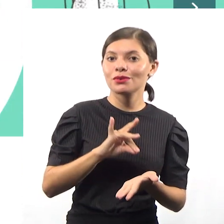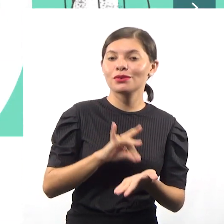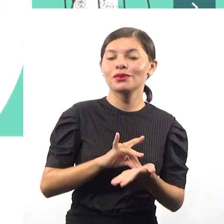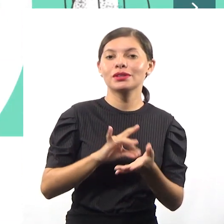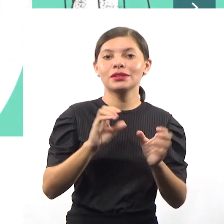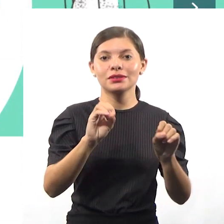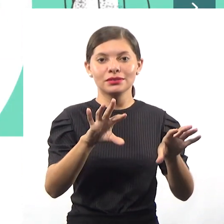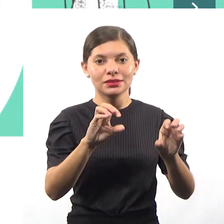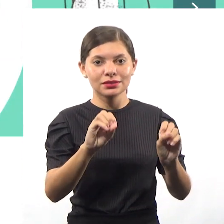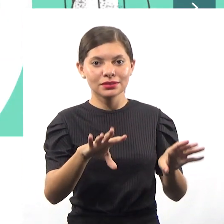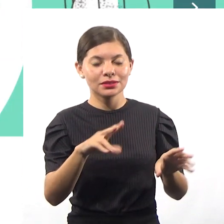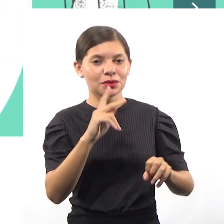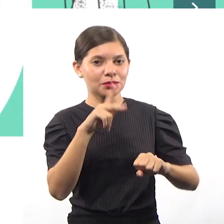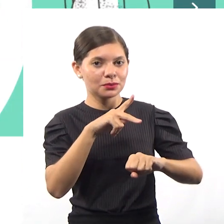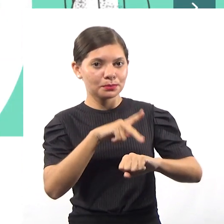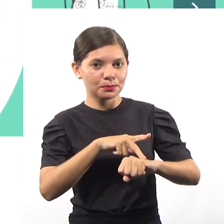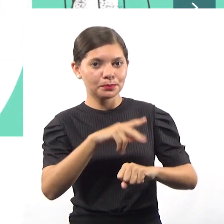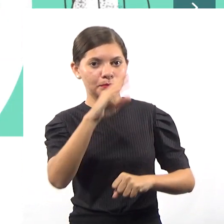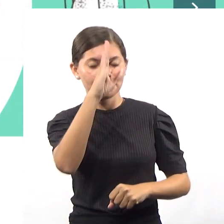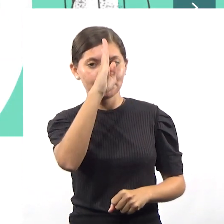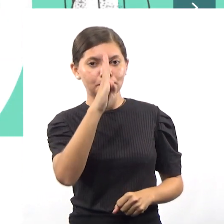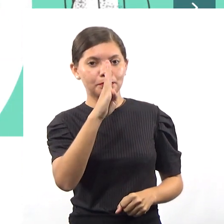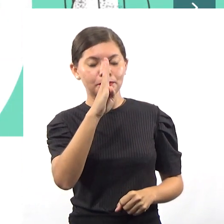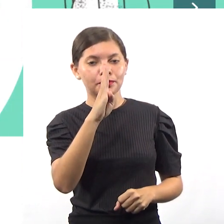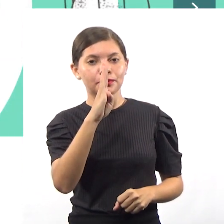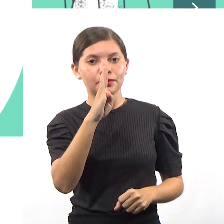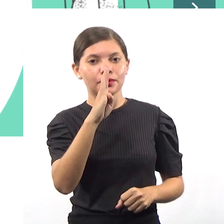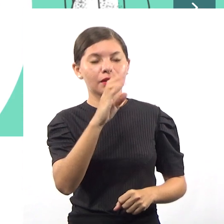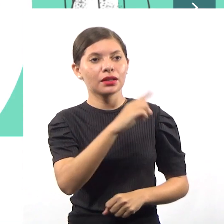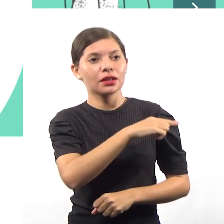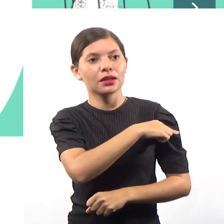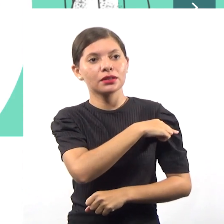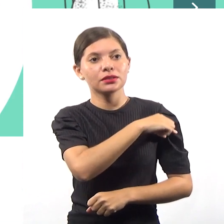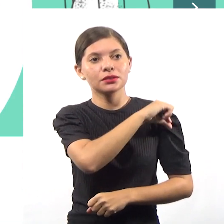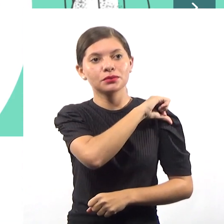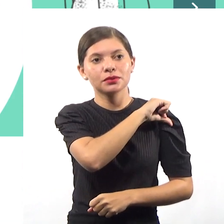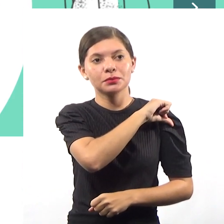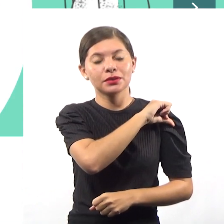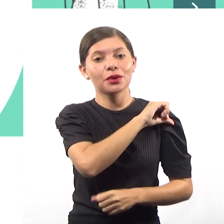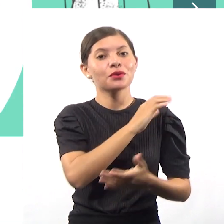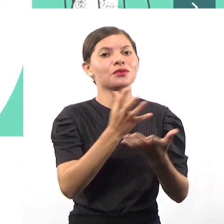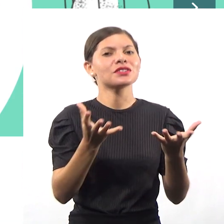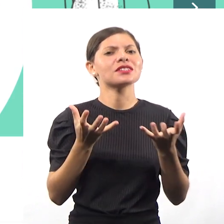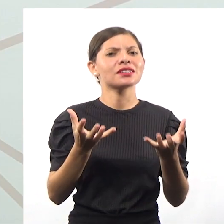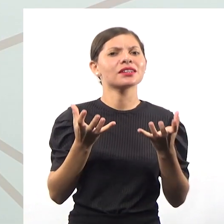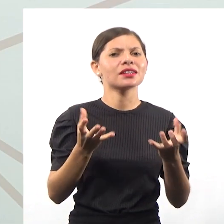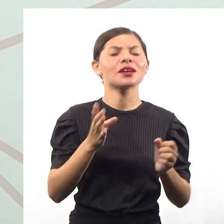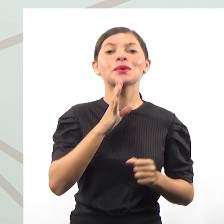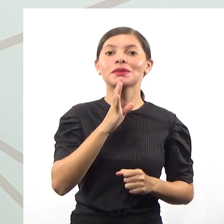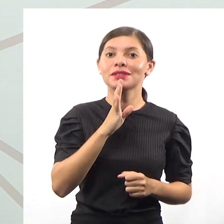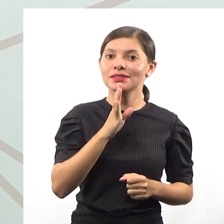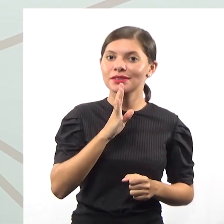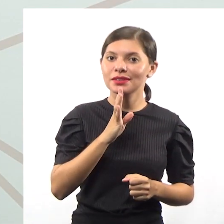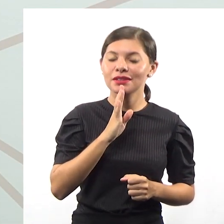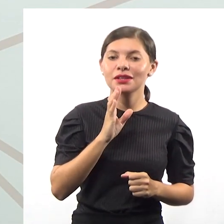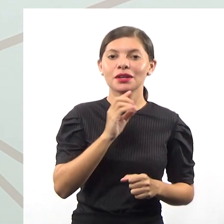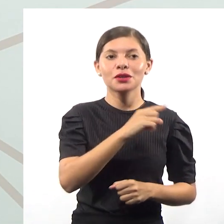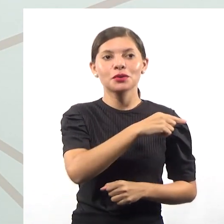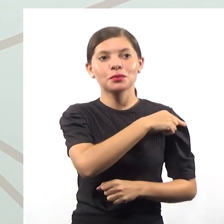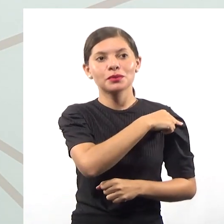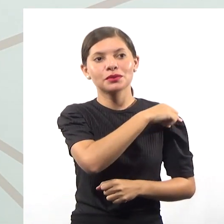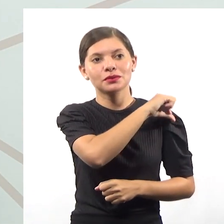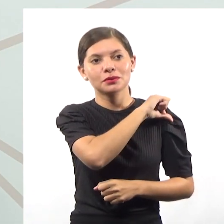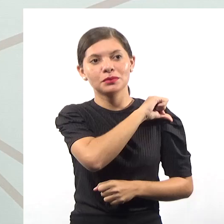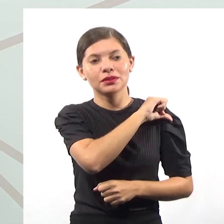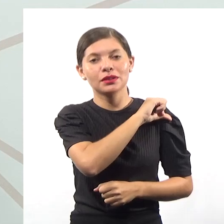educação nacional, especialmente com relação ao ensino fundamental. Então, se você quer saber mais sobre o ensino fundamental,